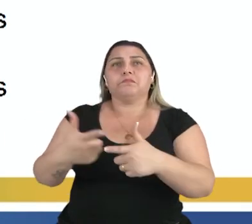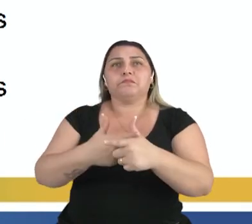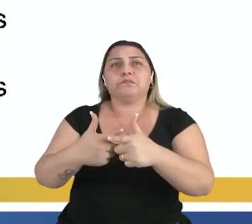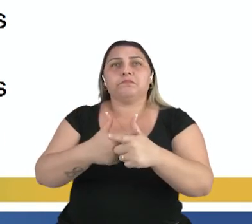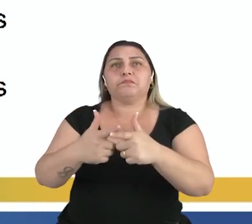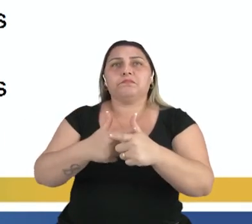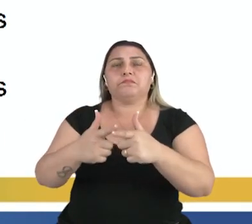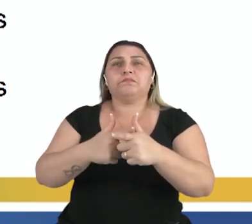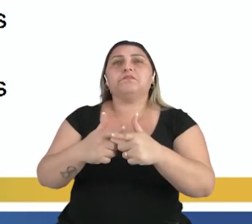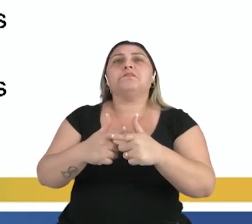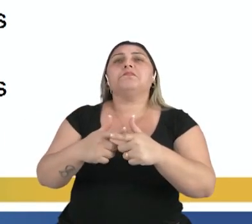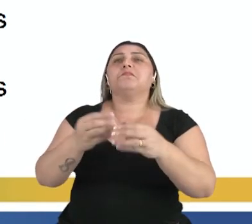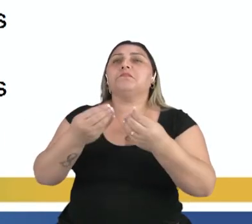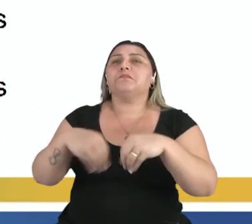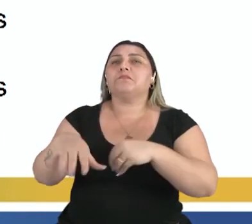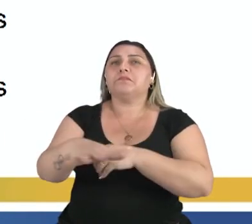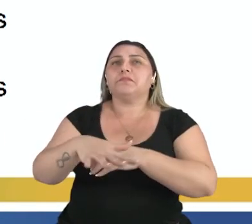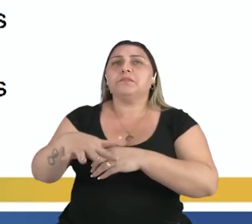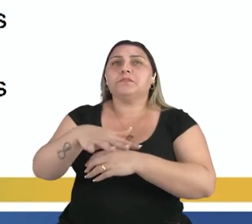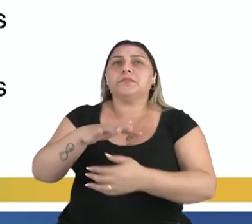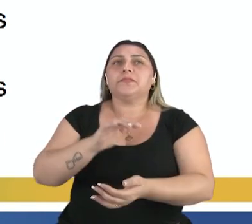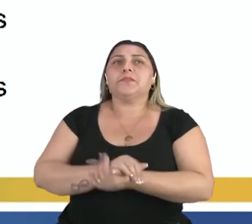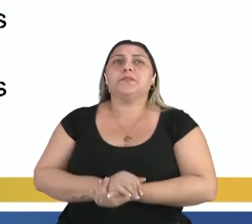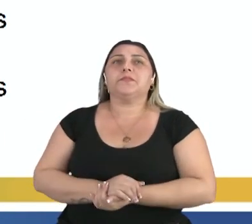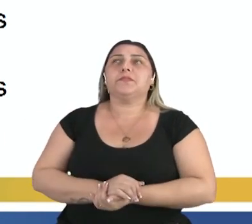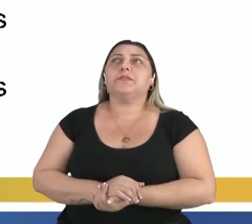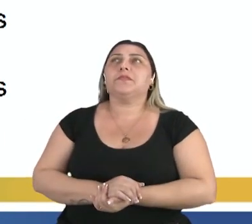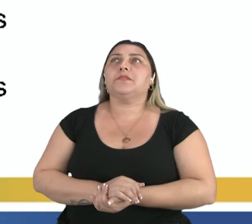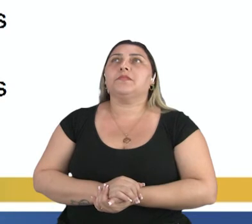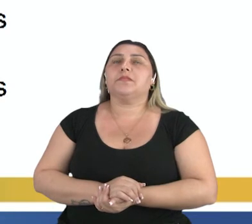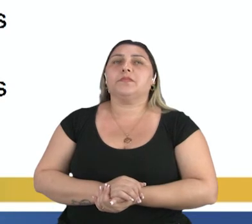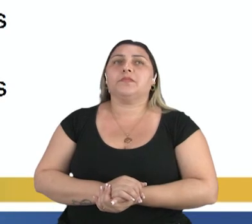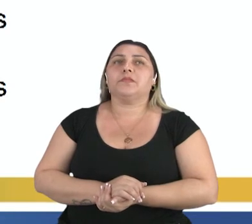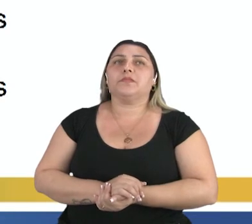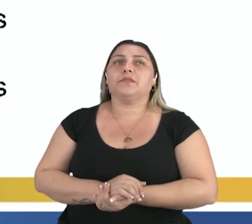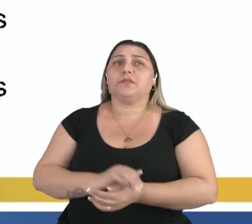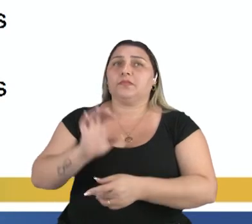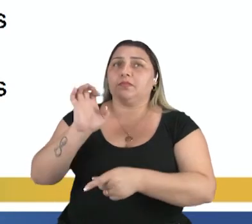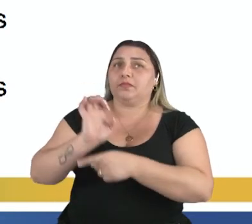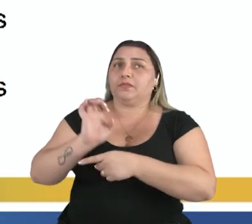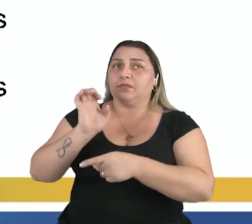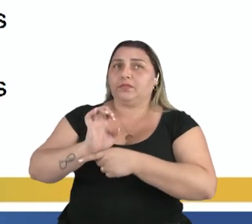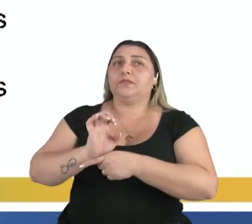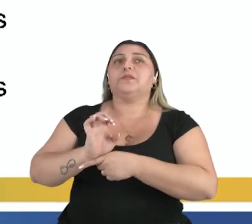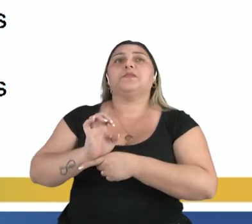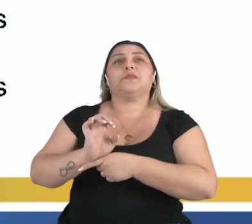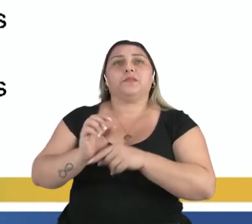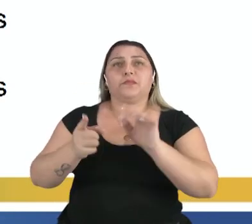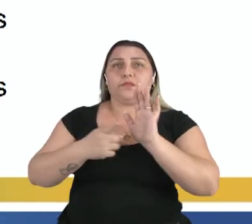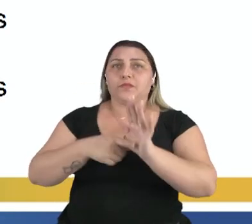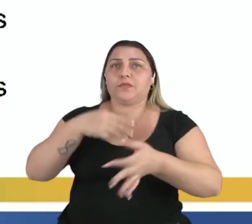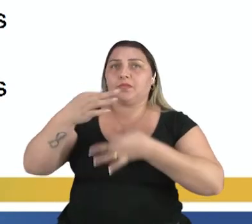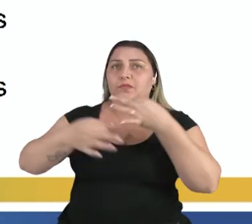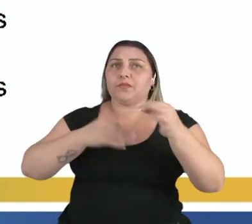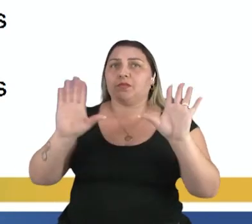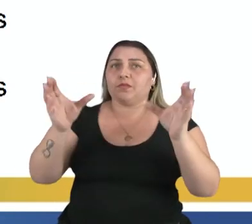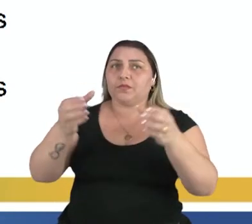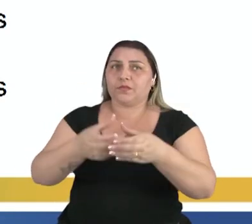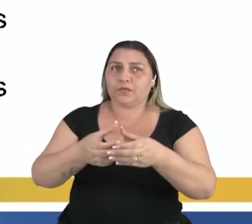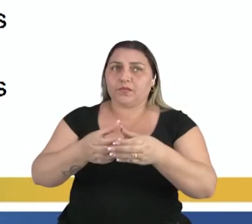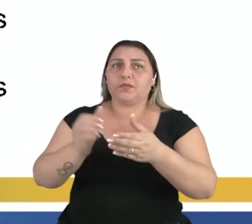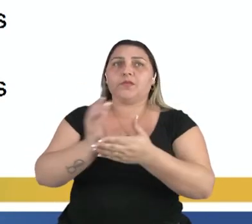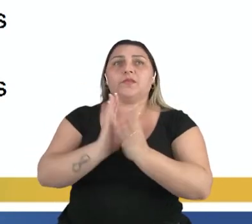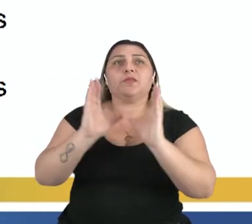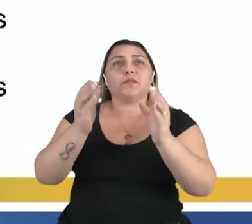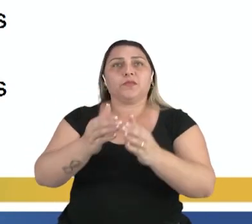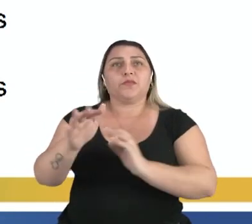pesquisas recentes que explicam problemas que estão afetando a sociedade. O editorial expõe a opinião coletiva